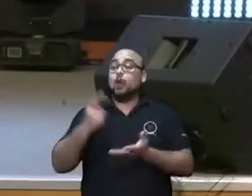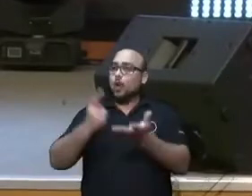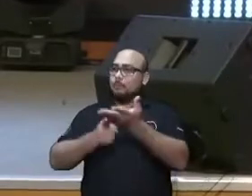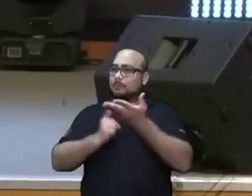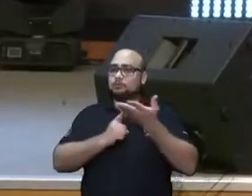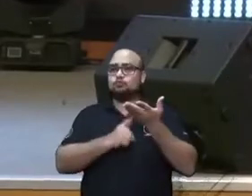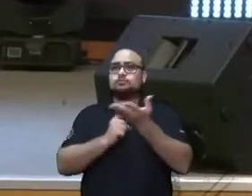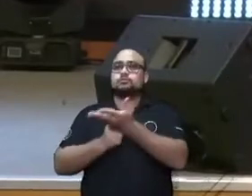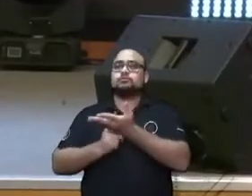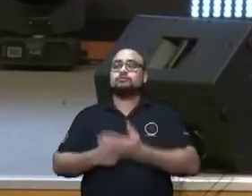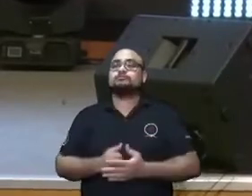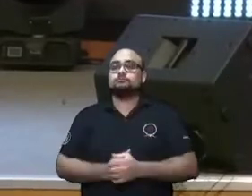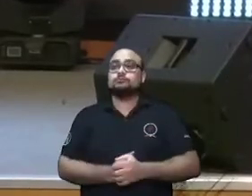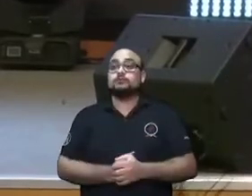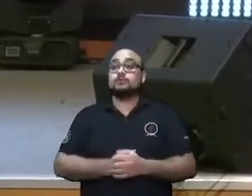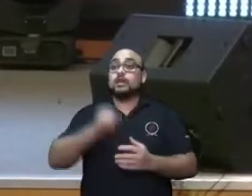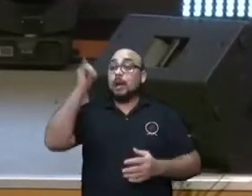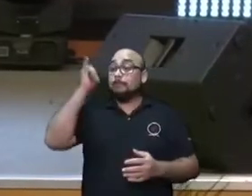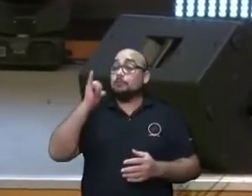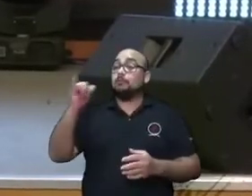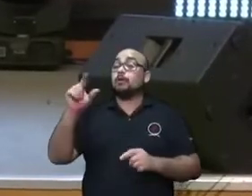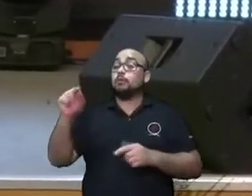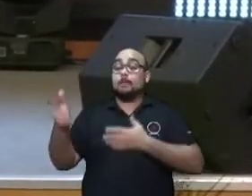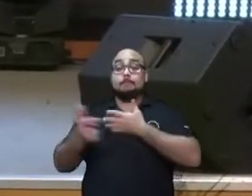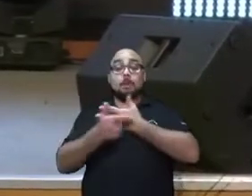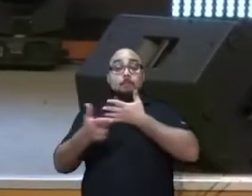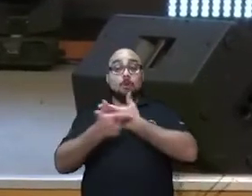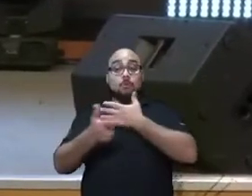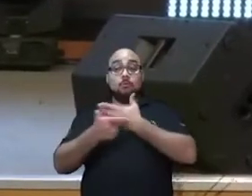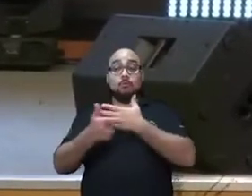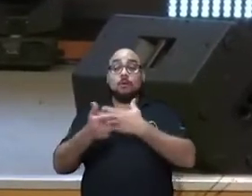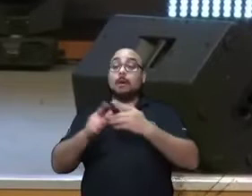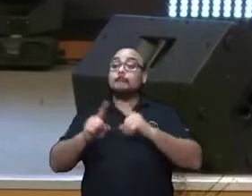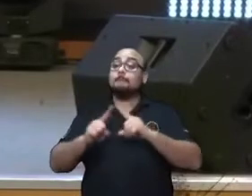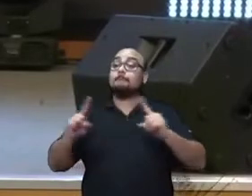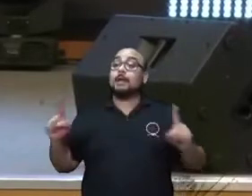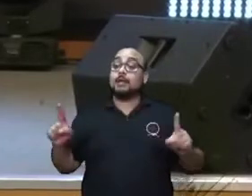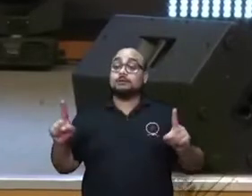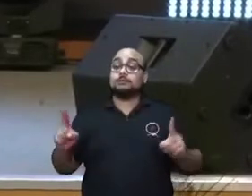exercício profético mais límpido.